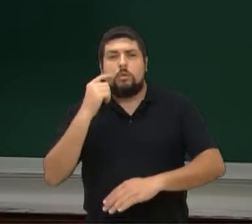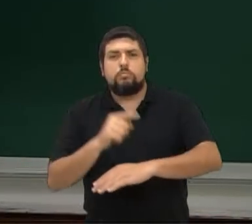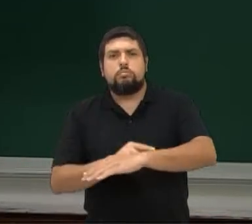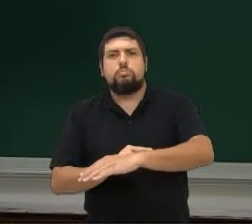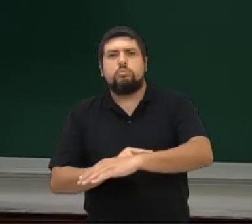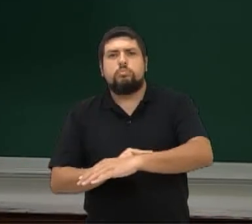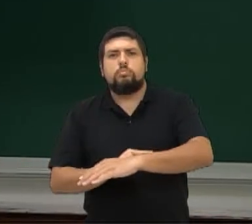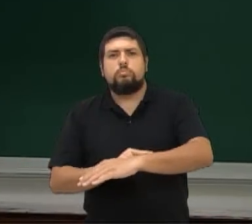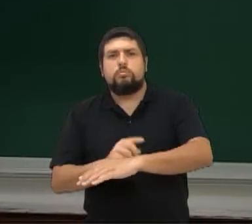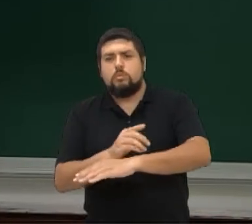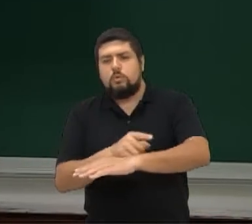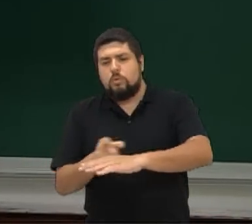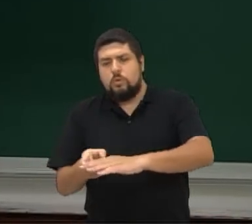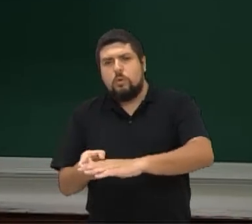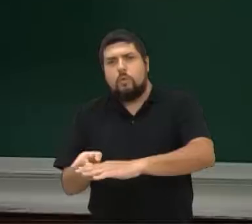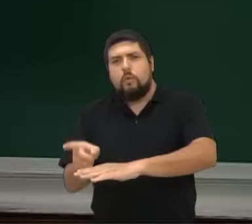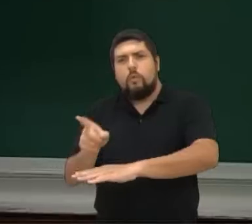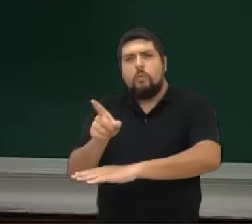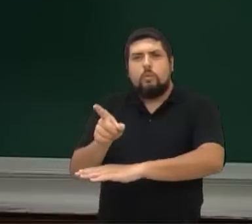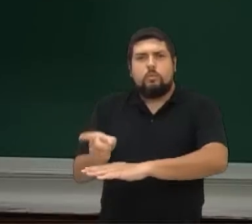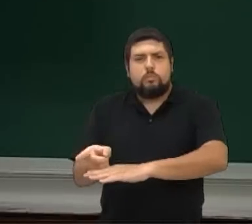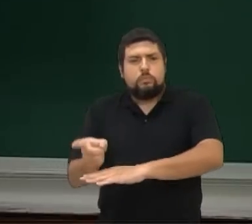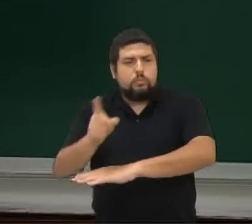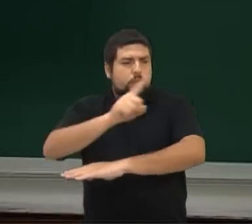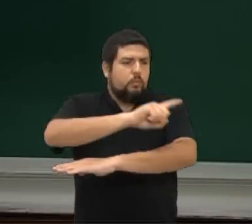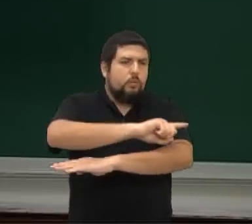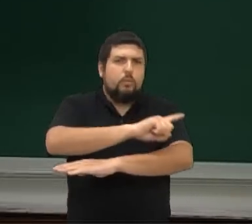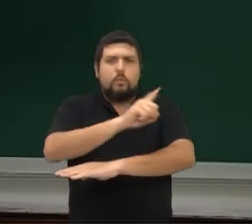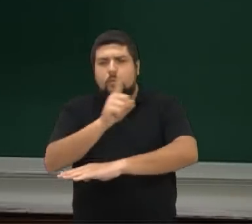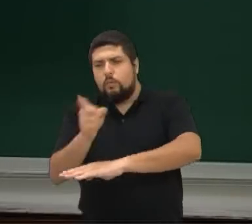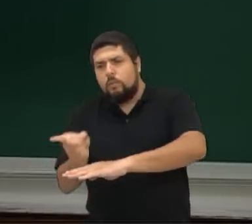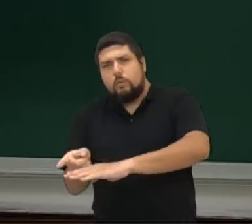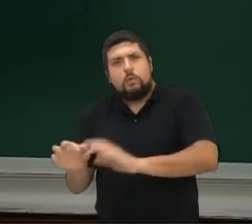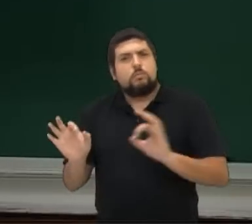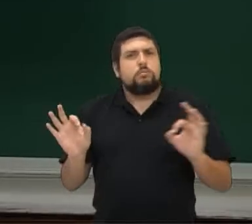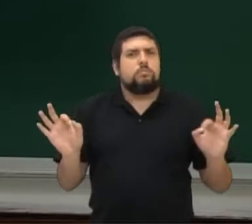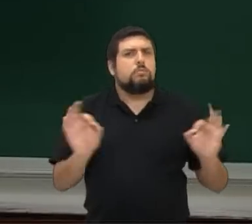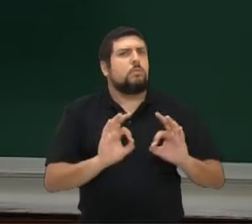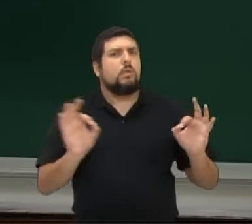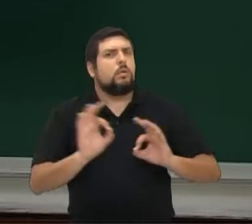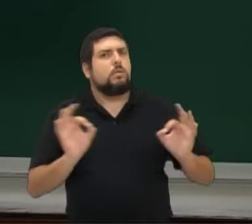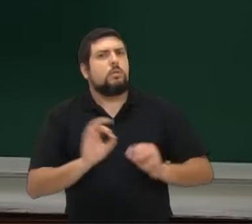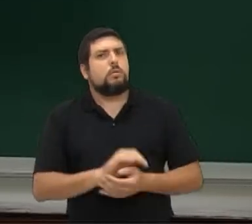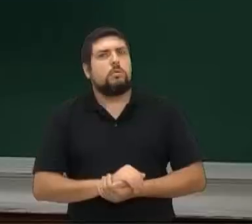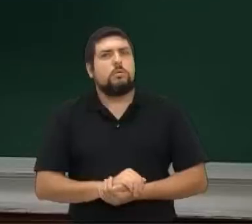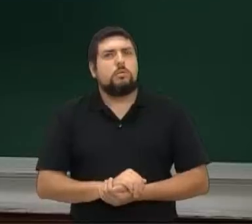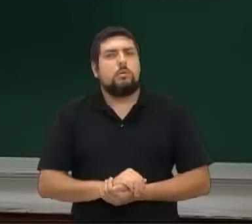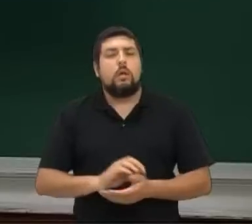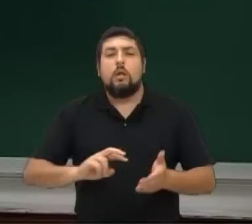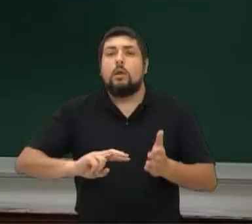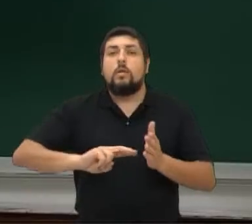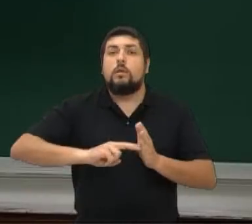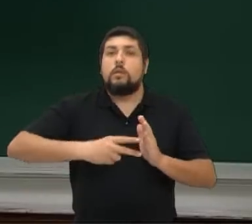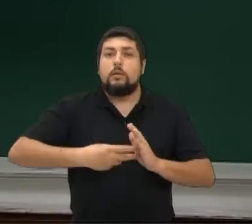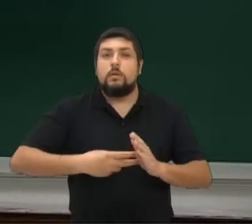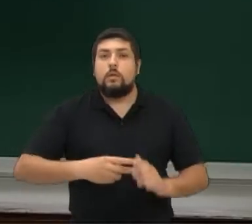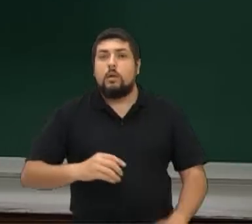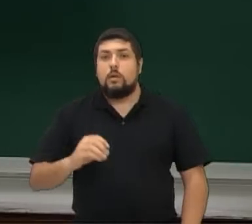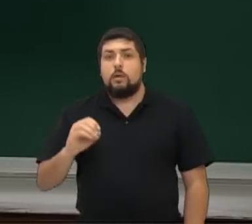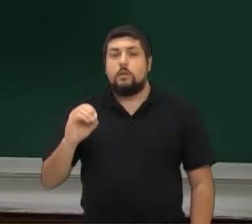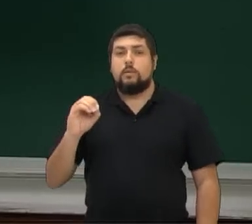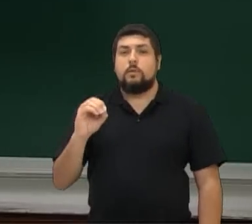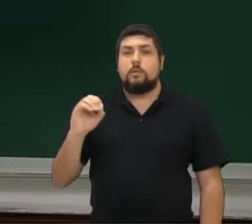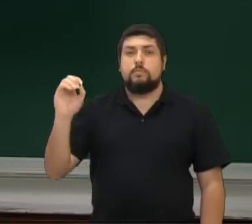mais, ok? No transferidor, ele não andou. Então, significa que ele equivale a 0 graus. E